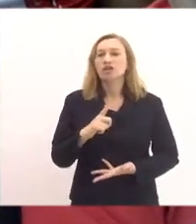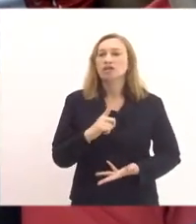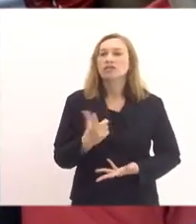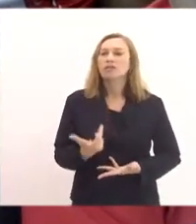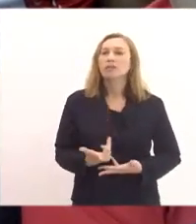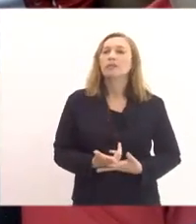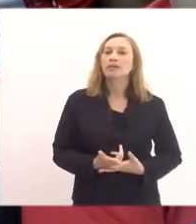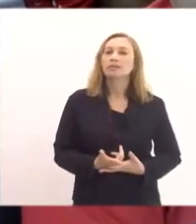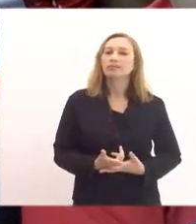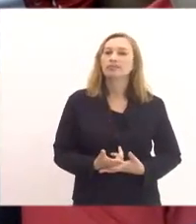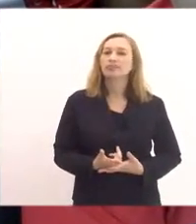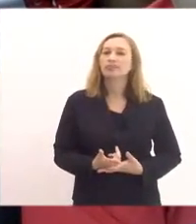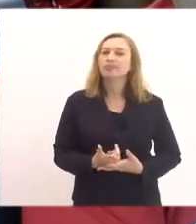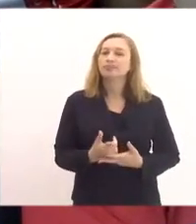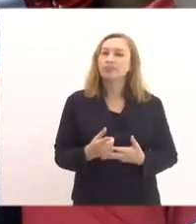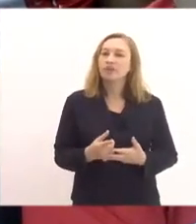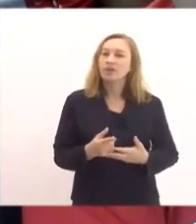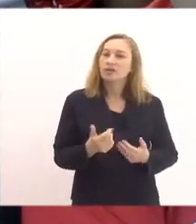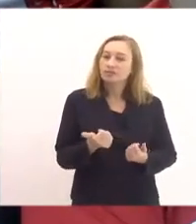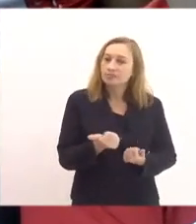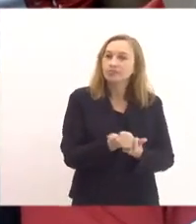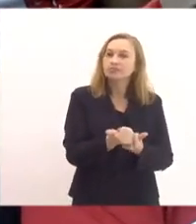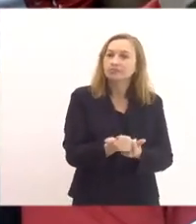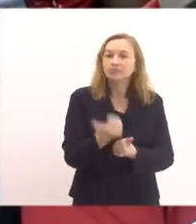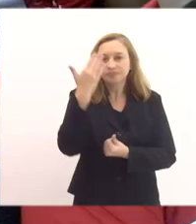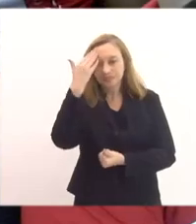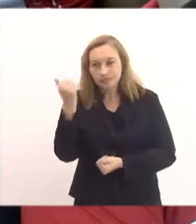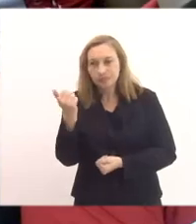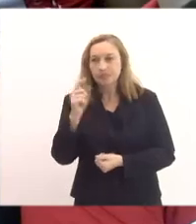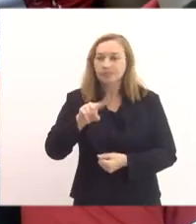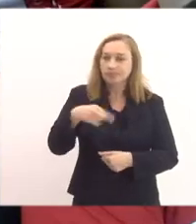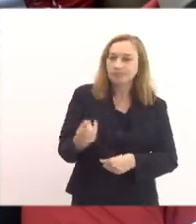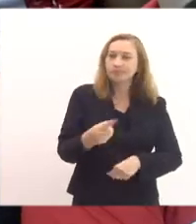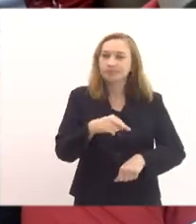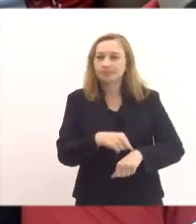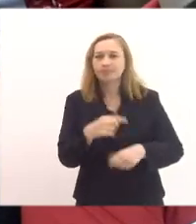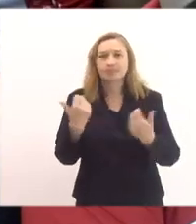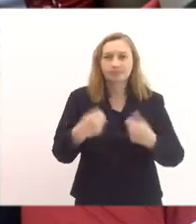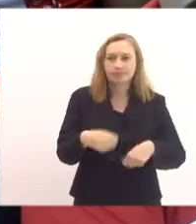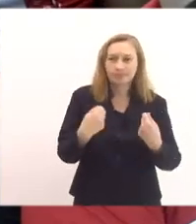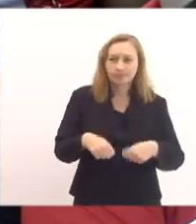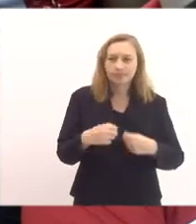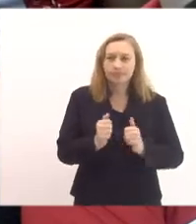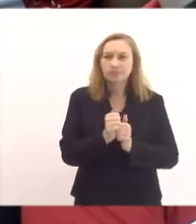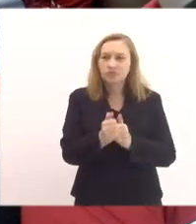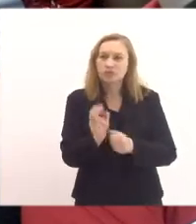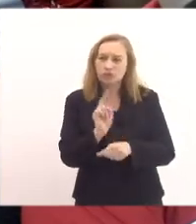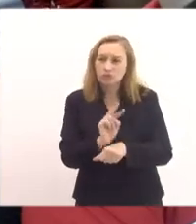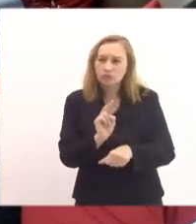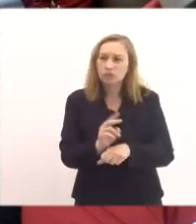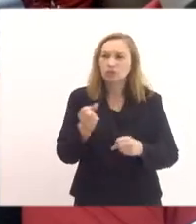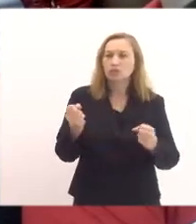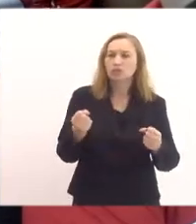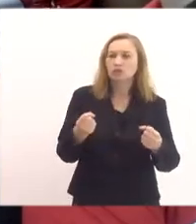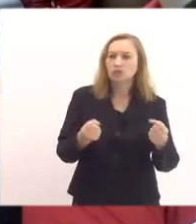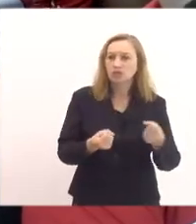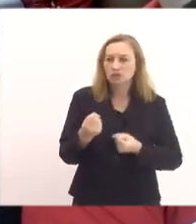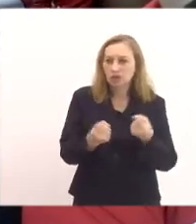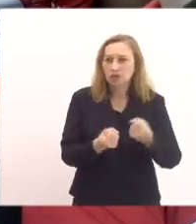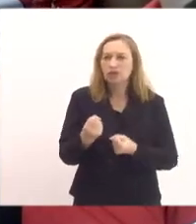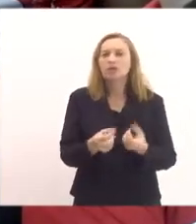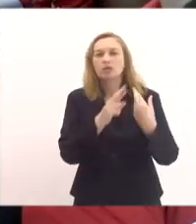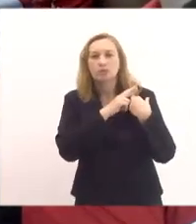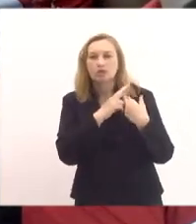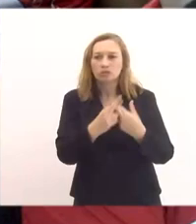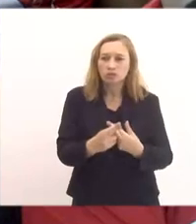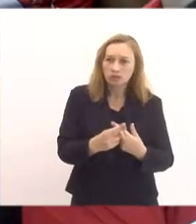tentando, na intenção de colaborar e sabendo, como já foi externado em outros momentos, a necessidade do condutor e operador de viatura, até mesmo por